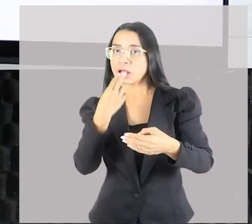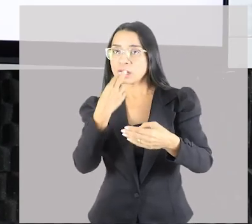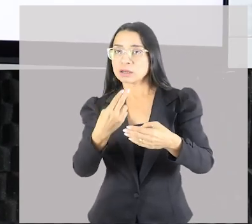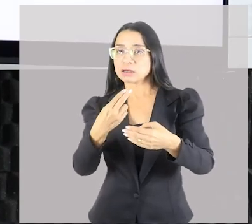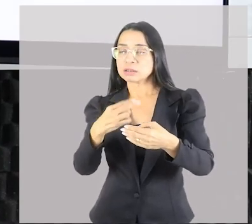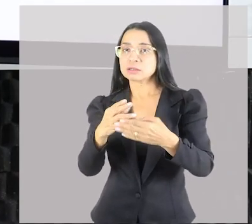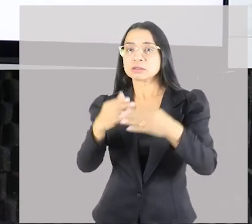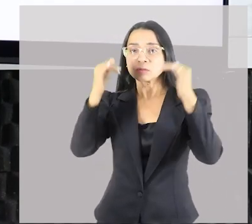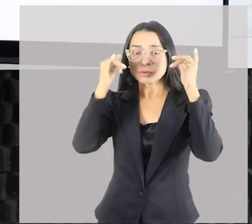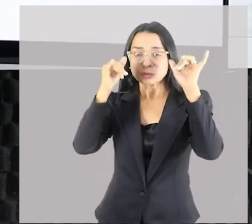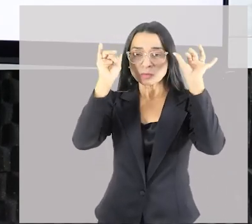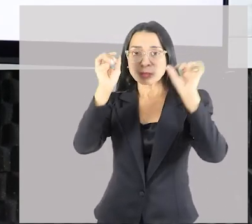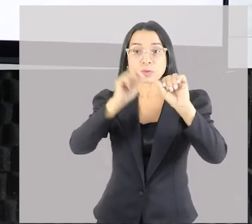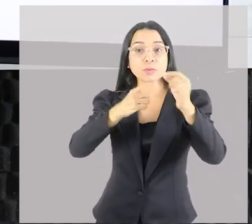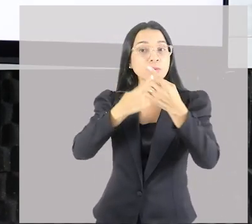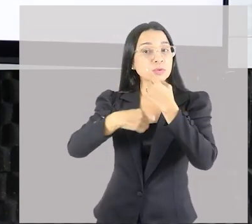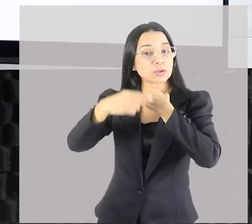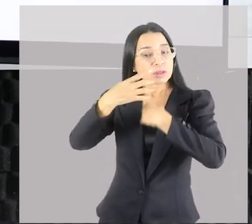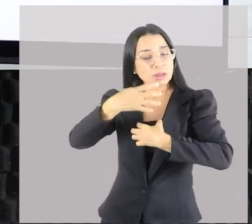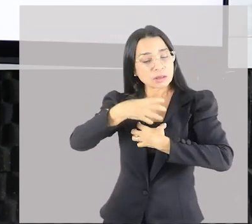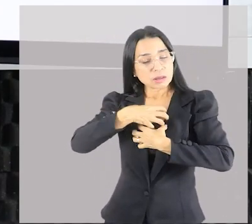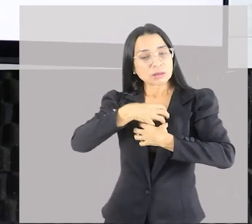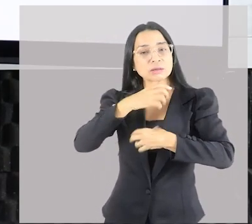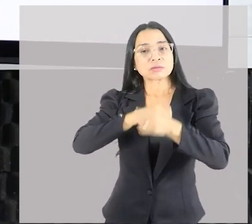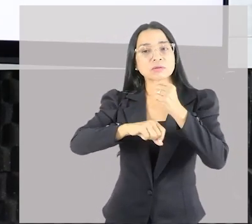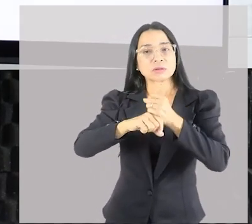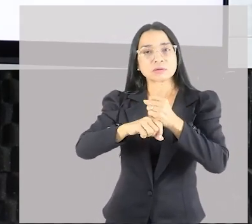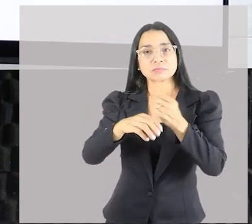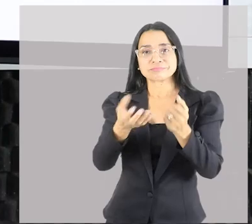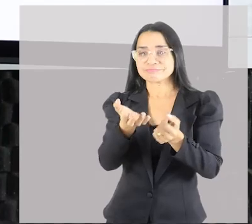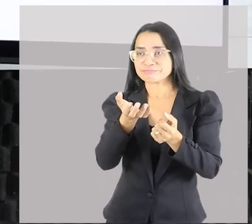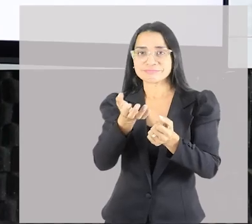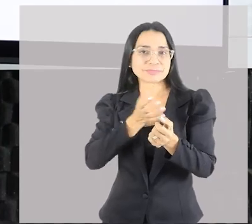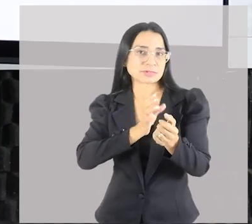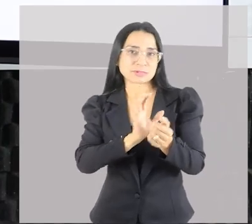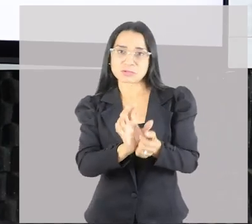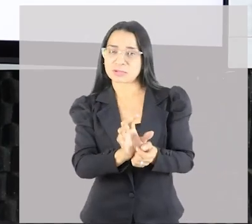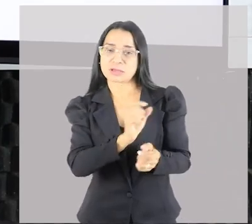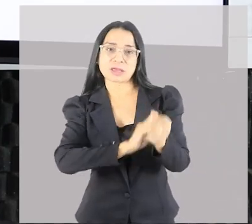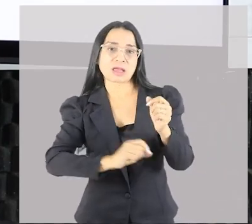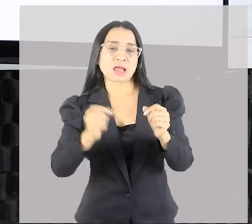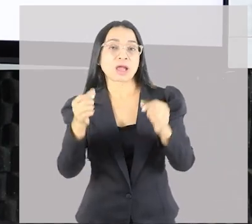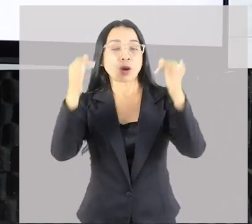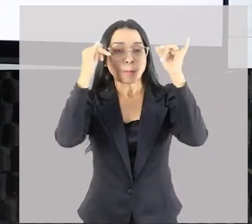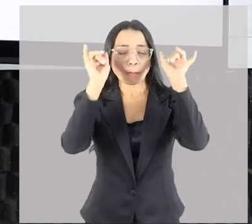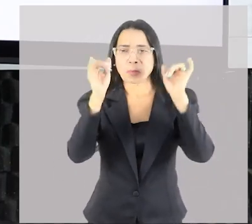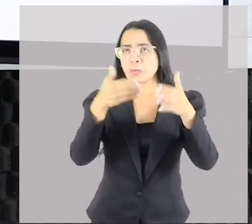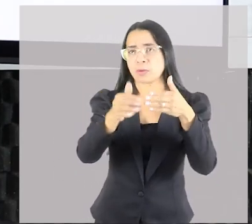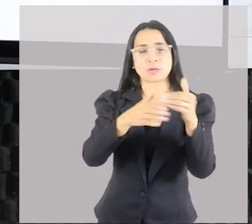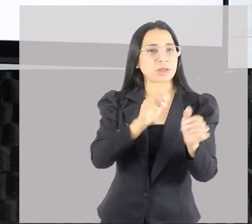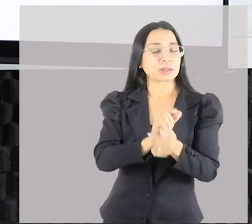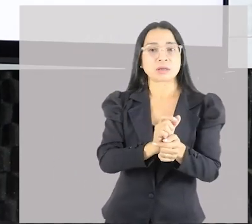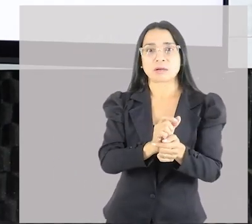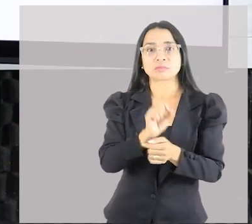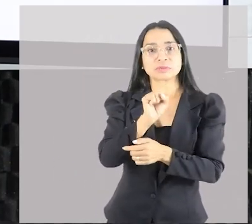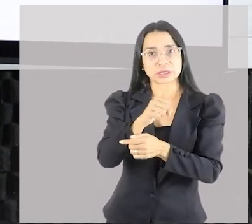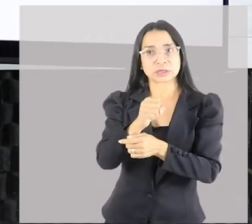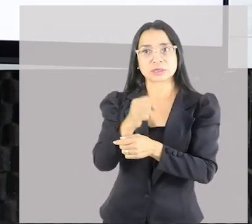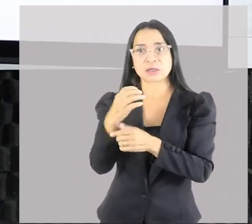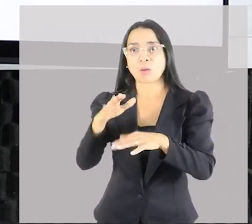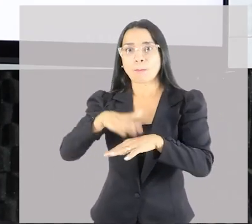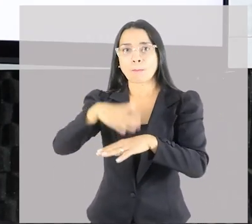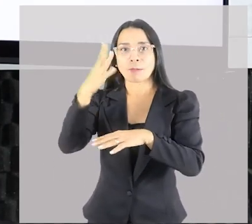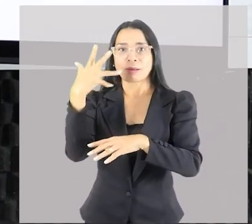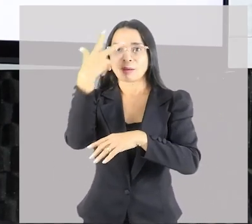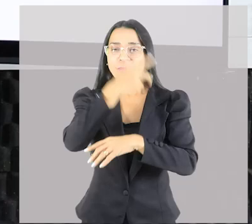desejo dela ser satisfeito. Acontece que ela não quer um boi qualquer, ela quer o boi preferido do patrão, que tem uma estrela na testa. E ele